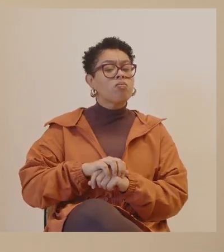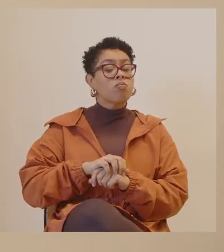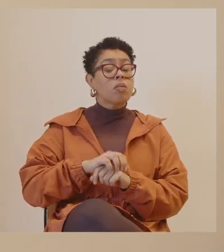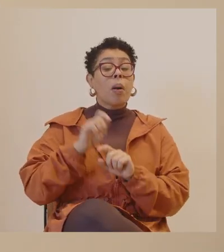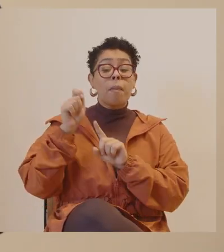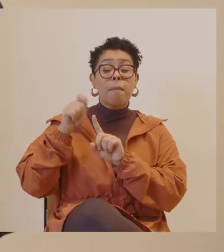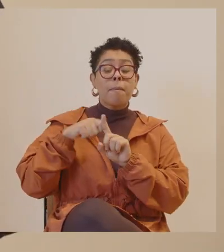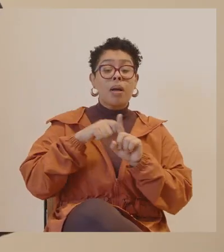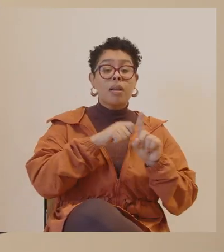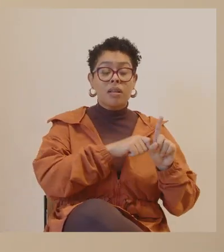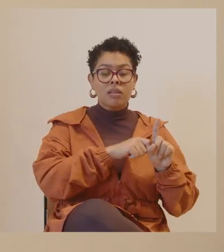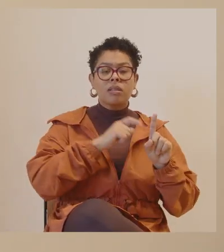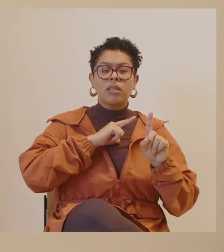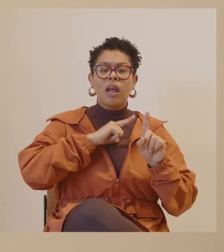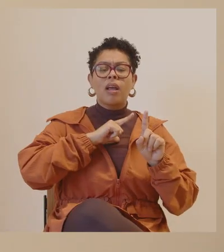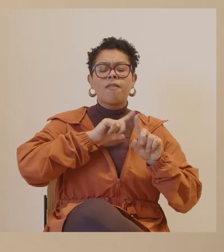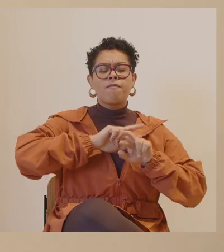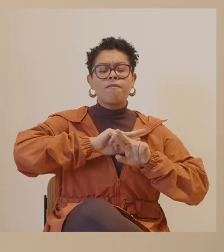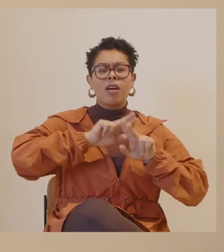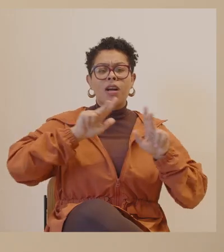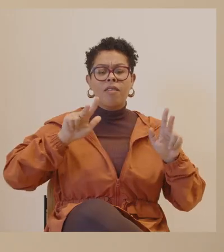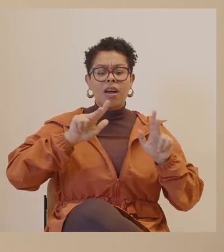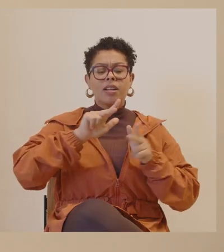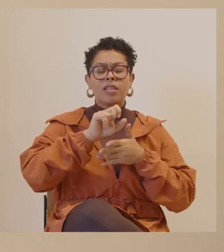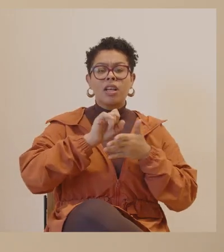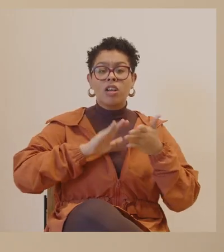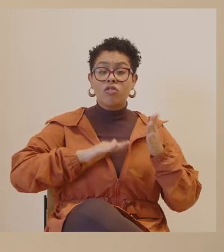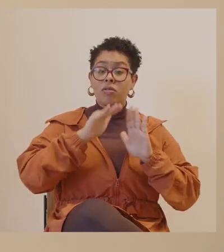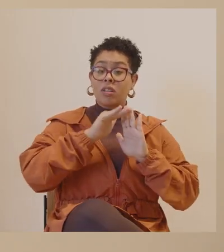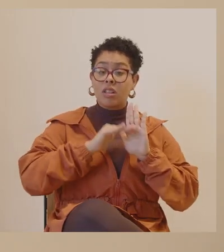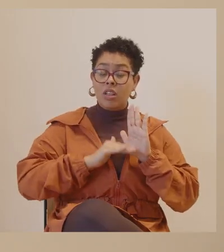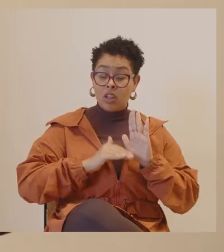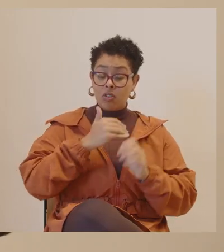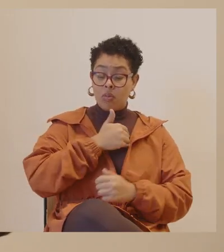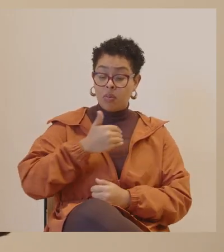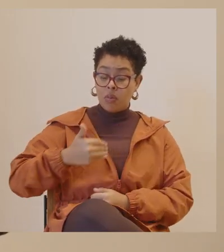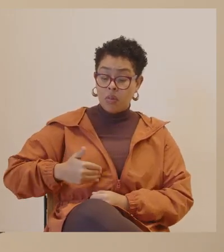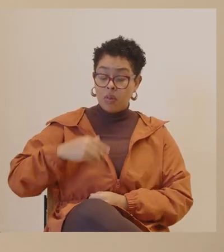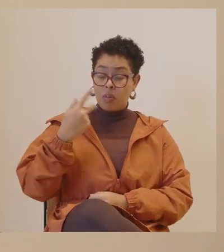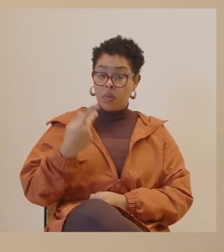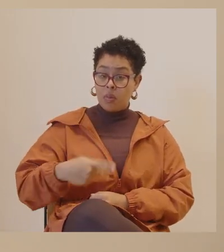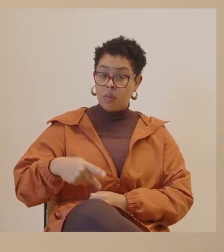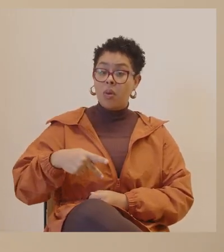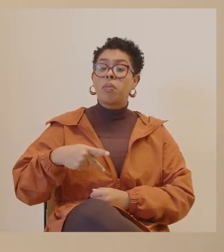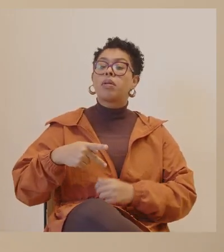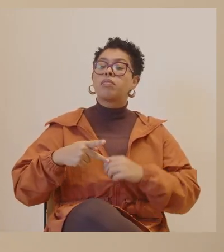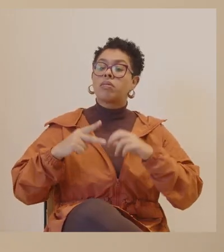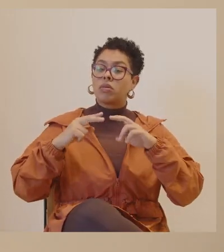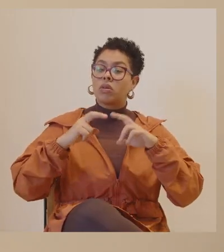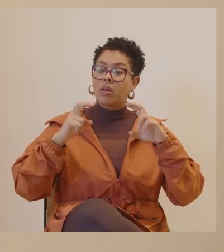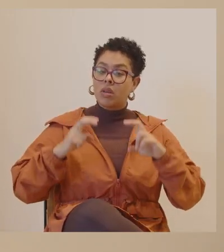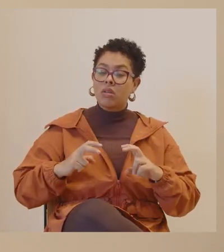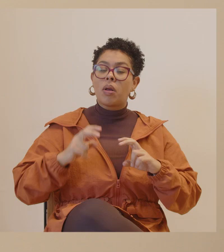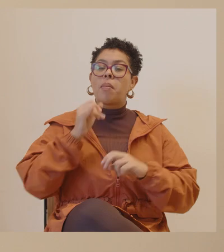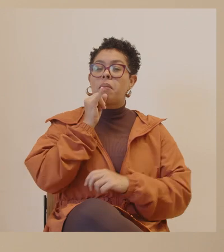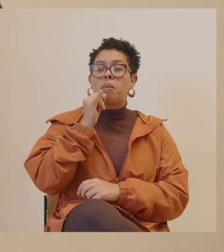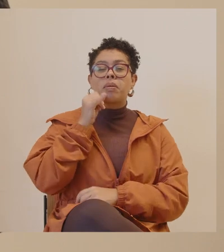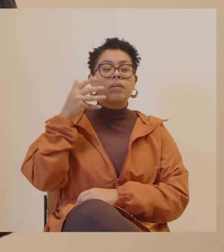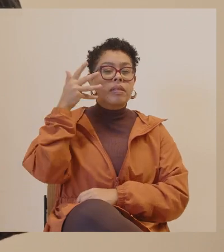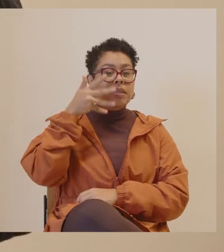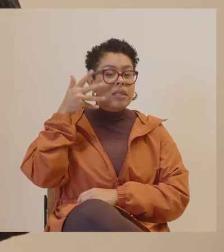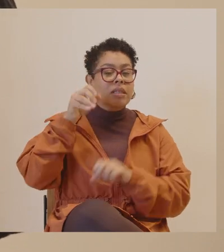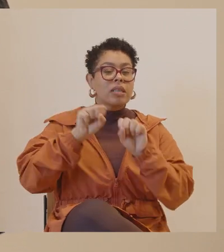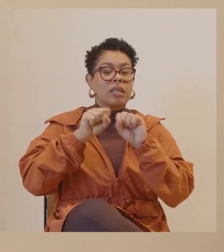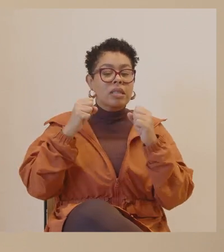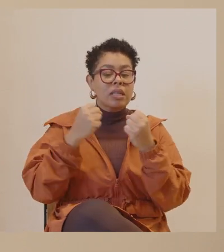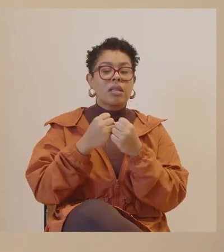mensalmente realiza uma série de atividades públicas aqui nessa instituição, como seminários, formação